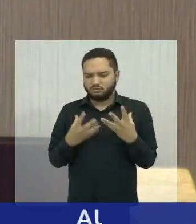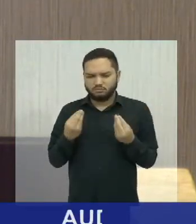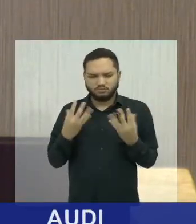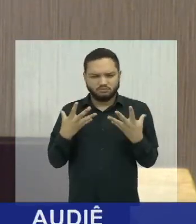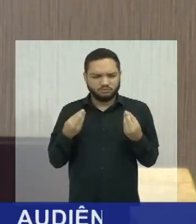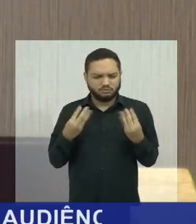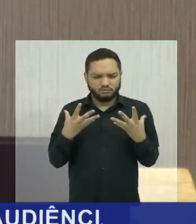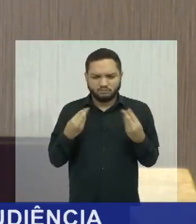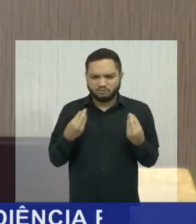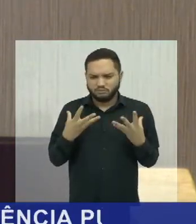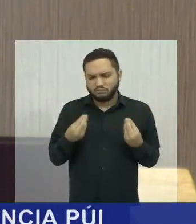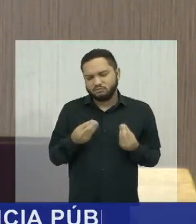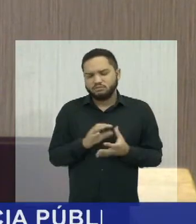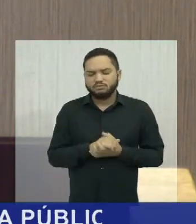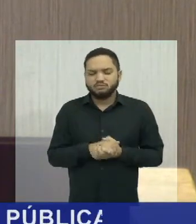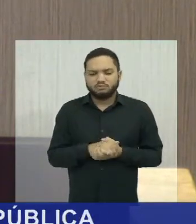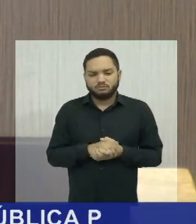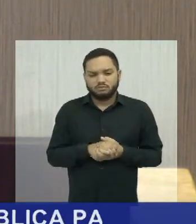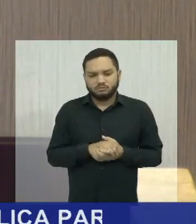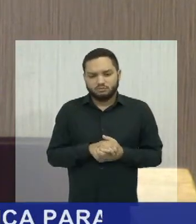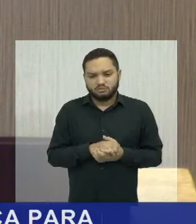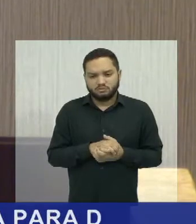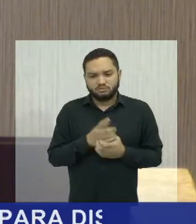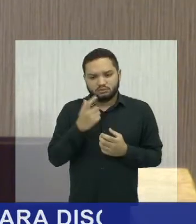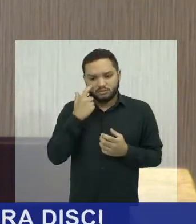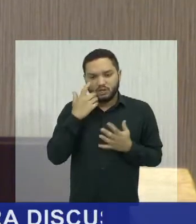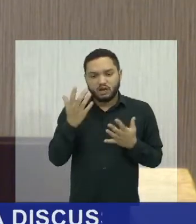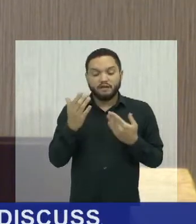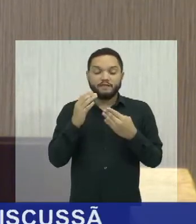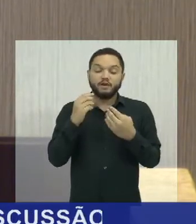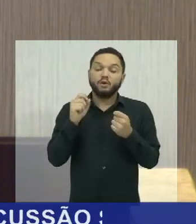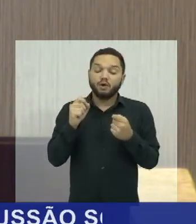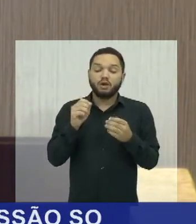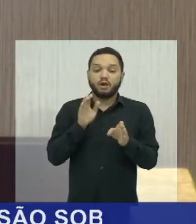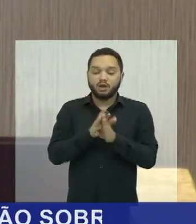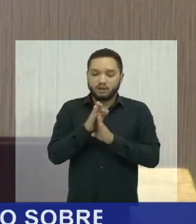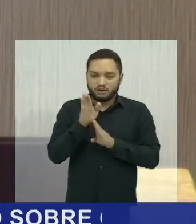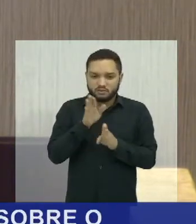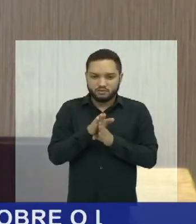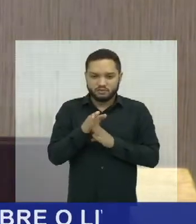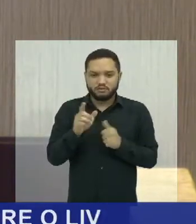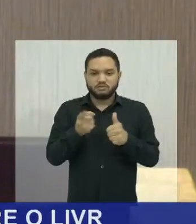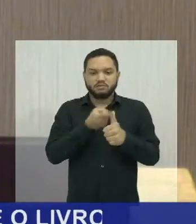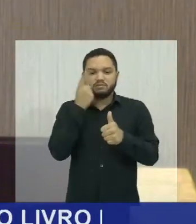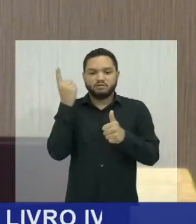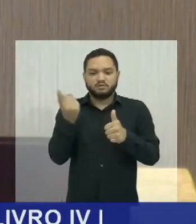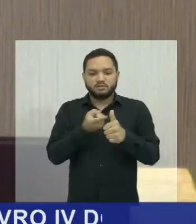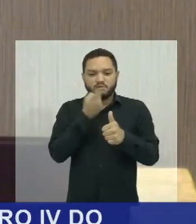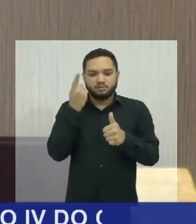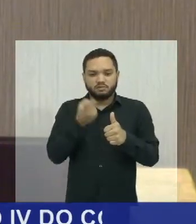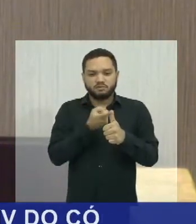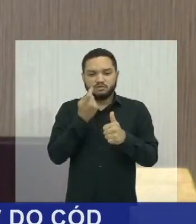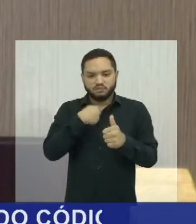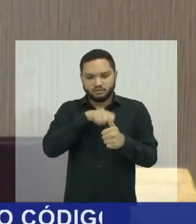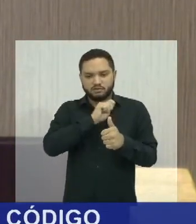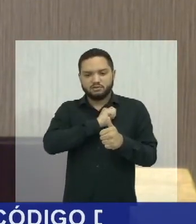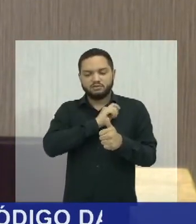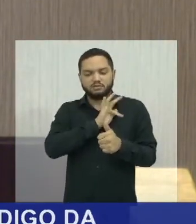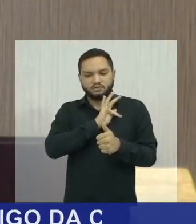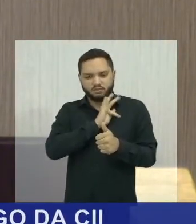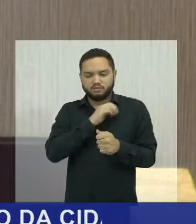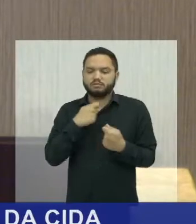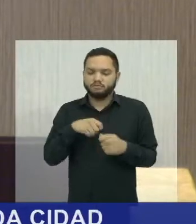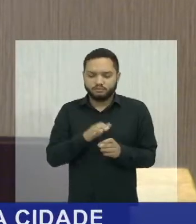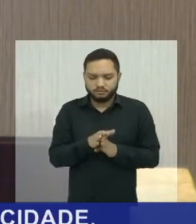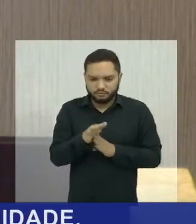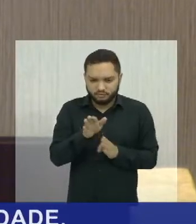mais. Que eu gostaria de ver orientação, né? Primeira atitude do fiscal,